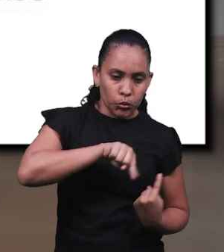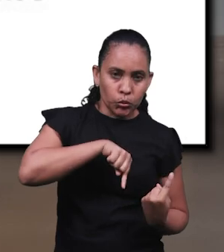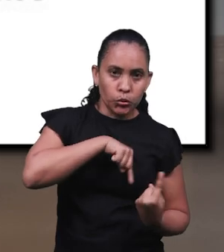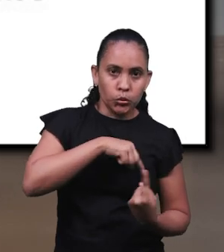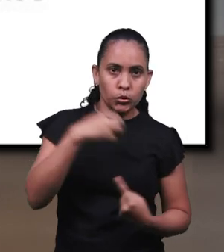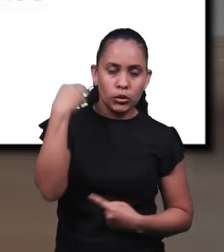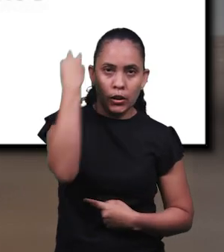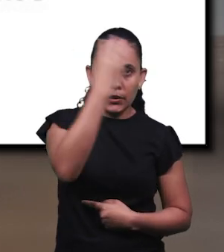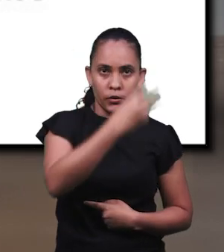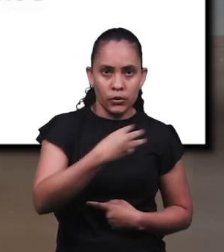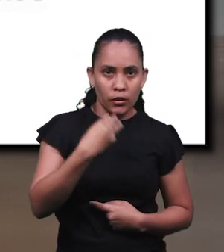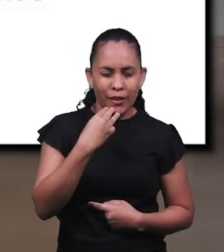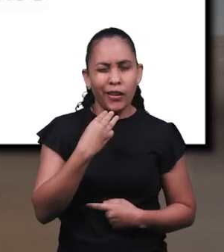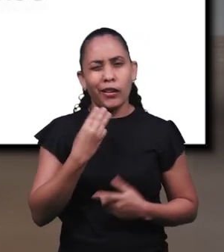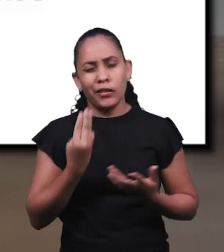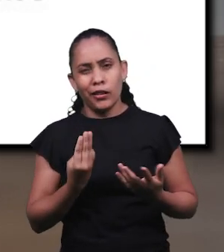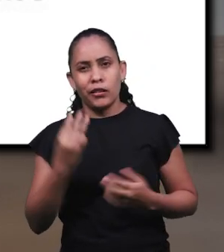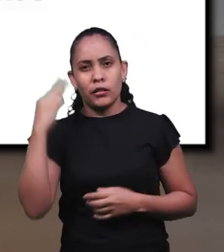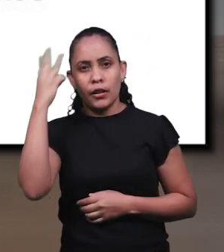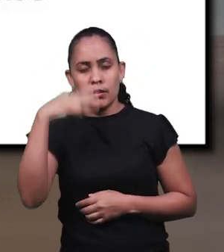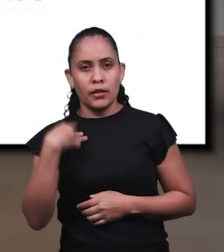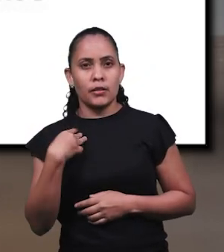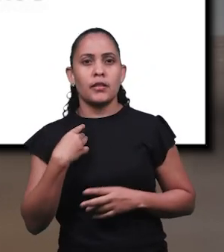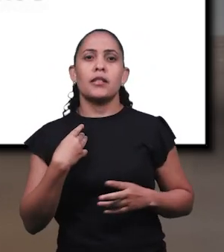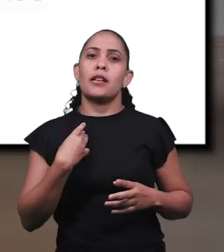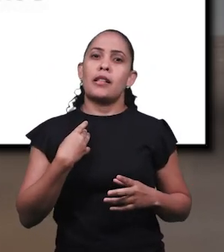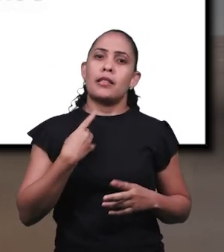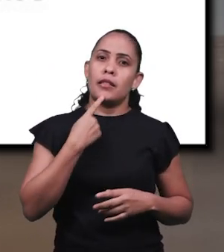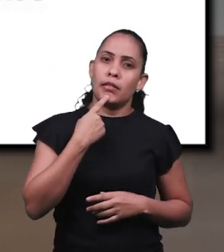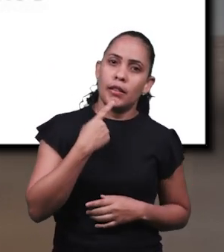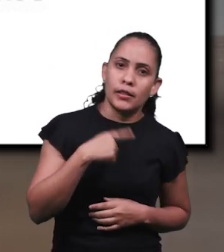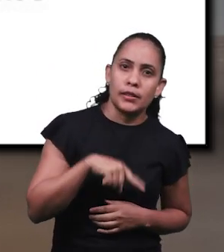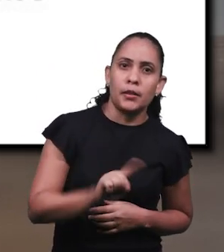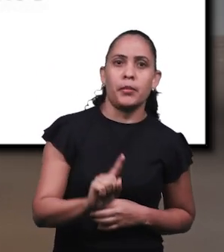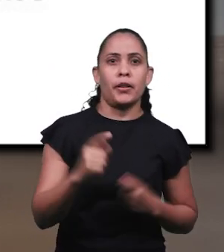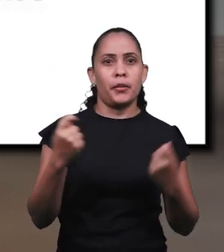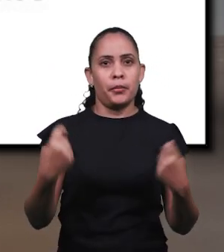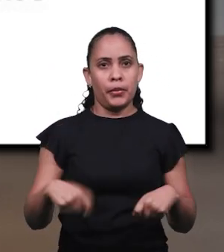semana. Para isso, ele precisa de um acesso para a gente